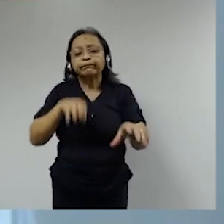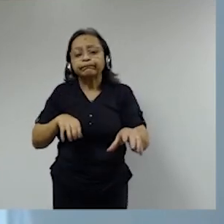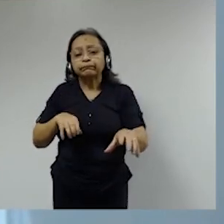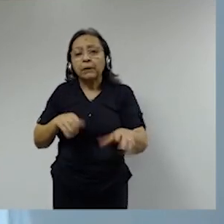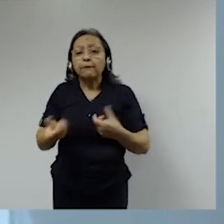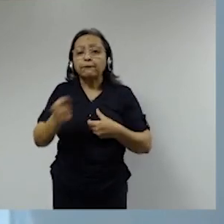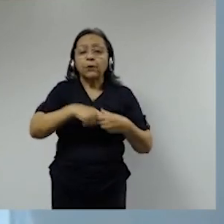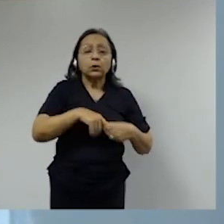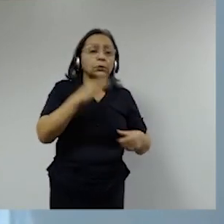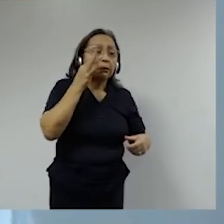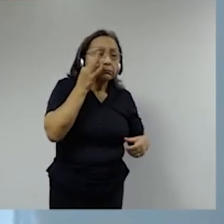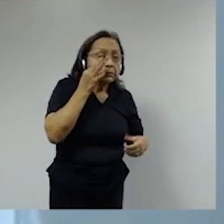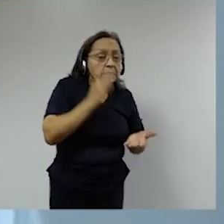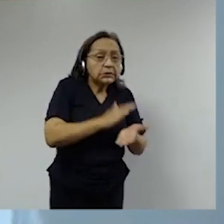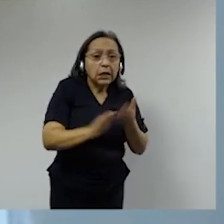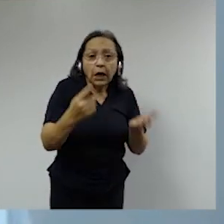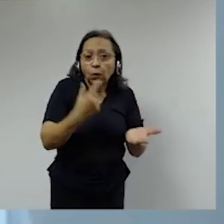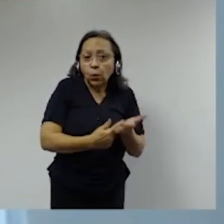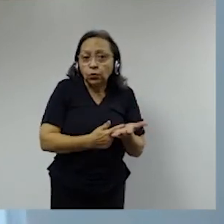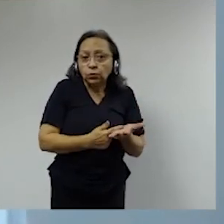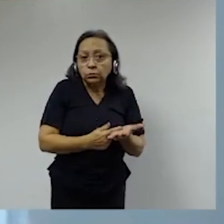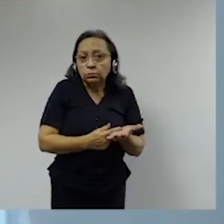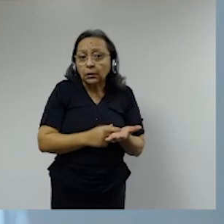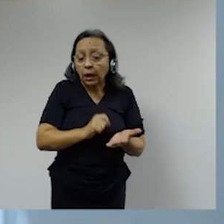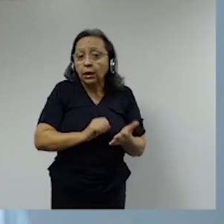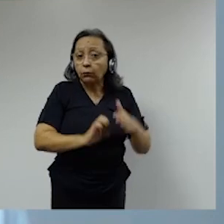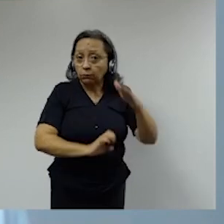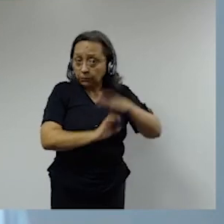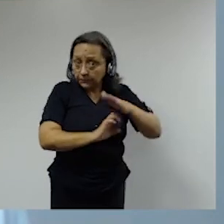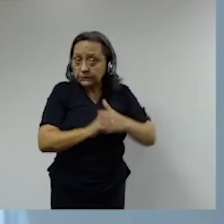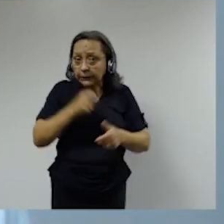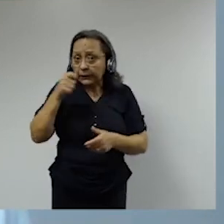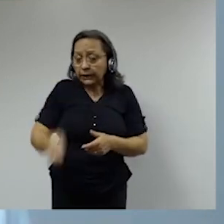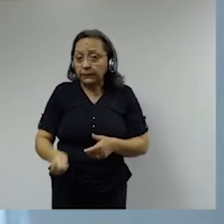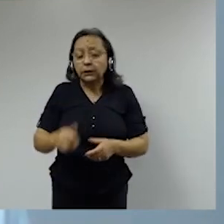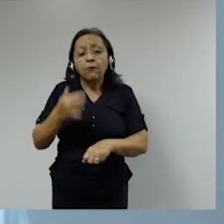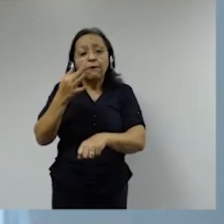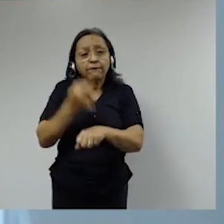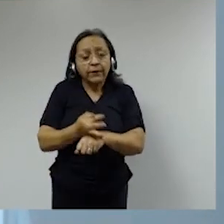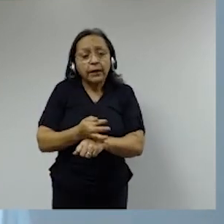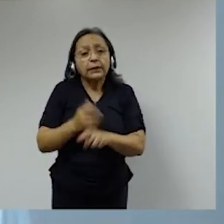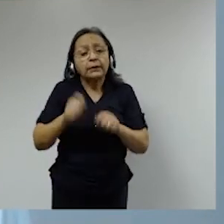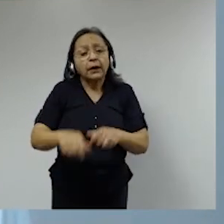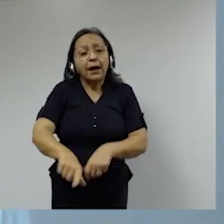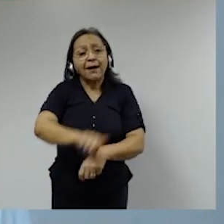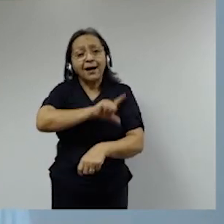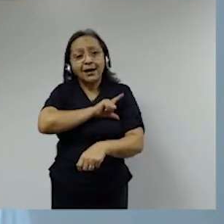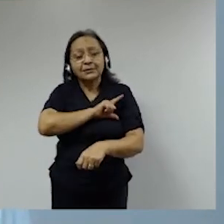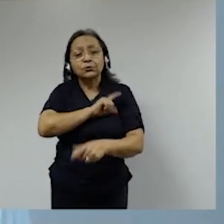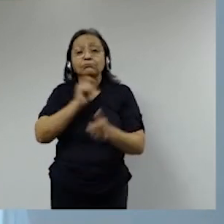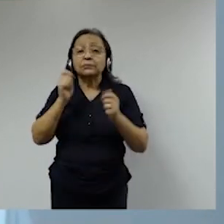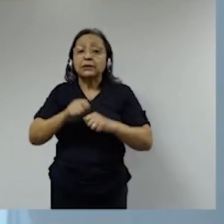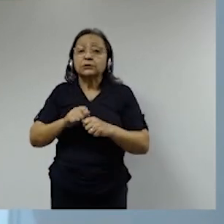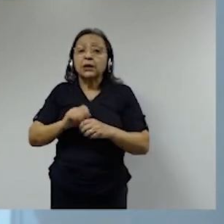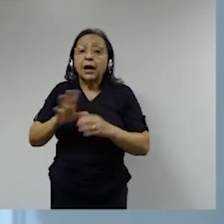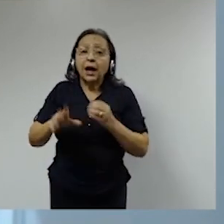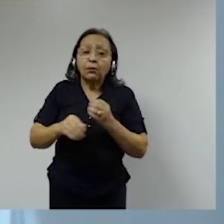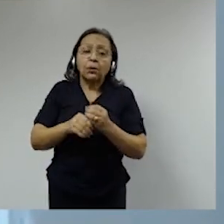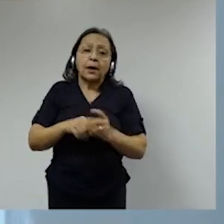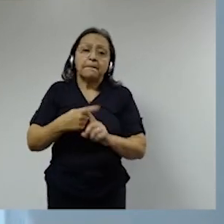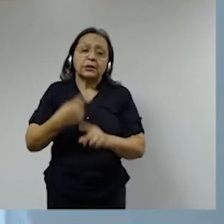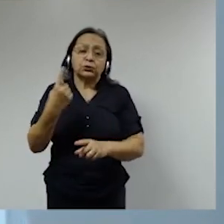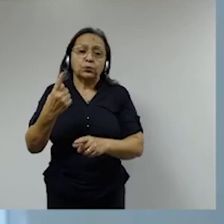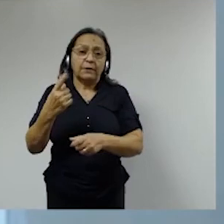por determinação do empregador. Férias individuais antecipadas com possibilidade de acumulação de mais de um período, o